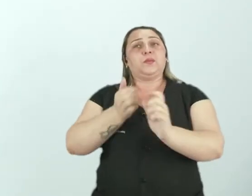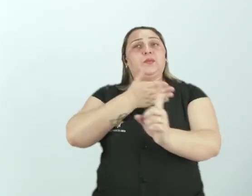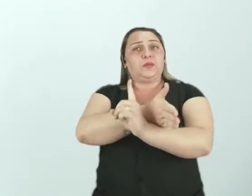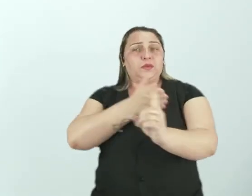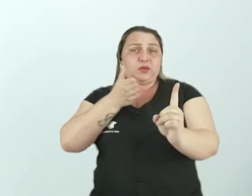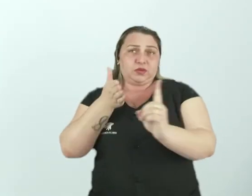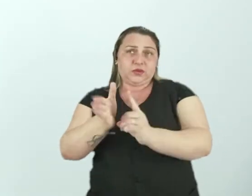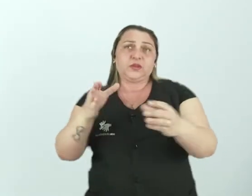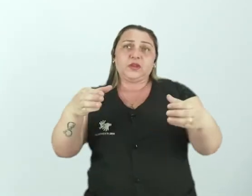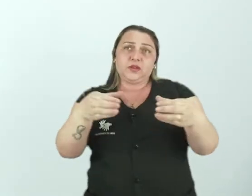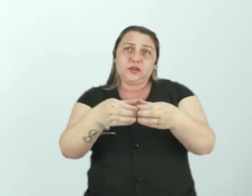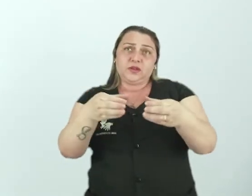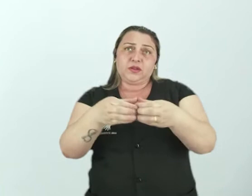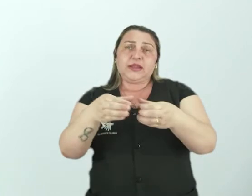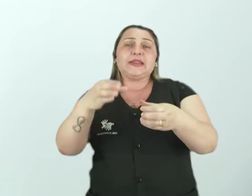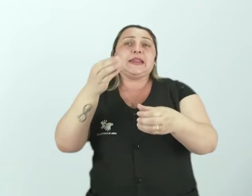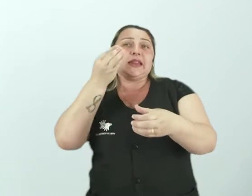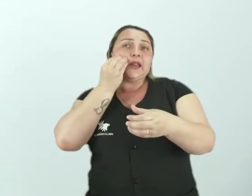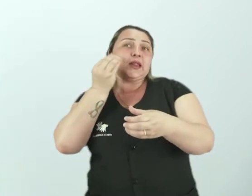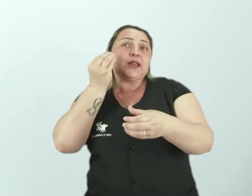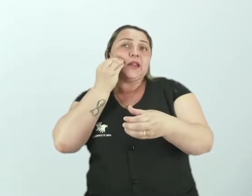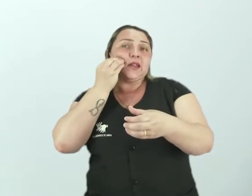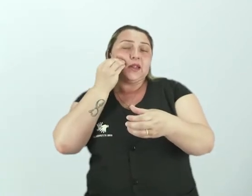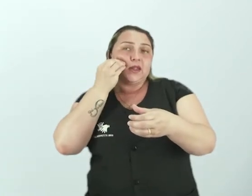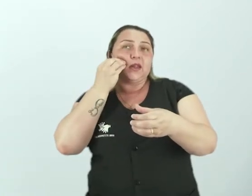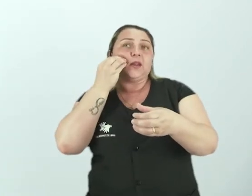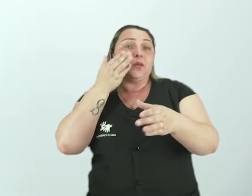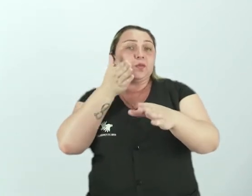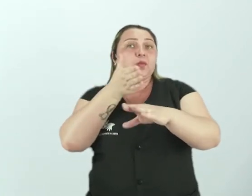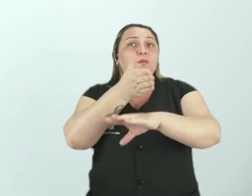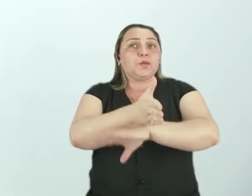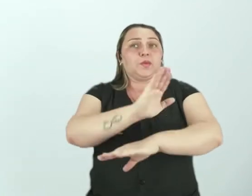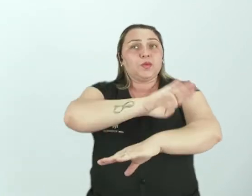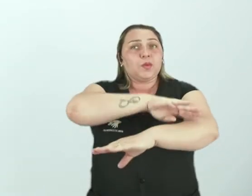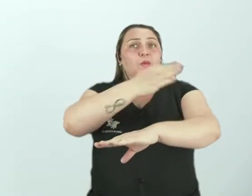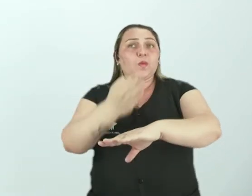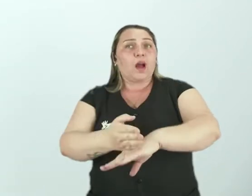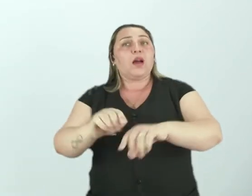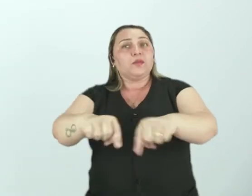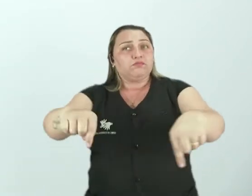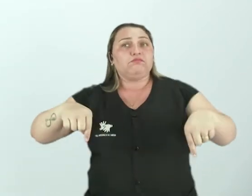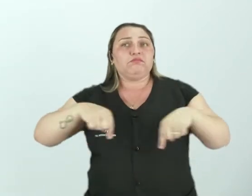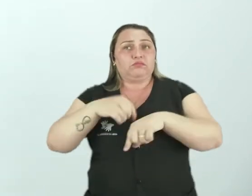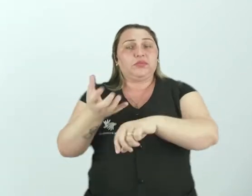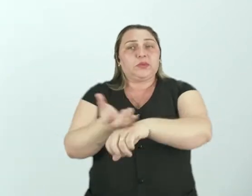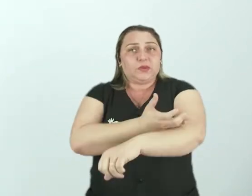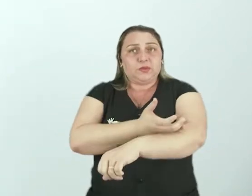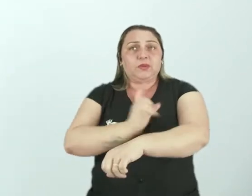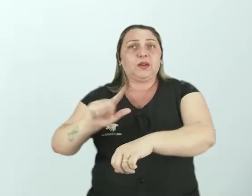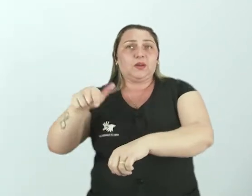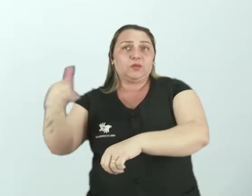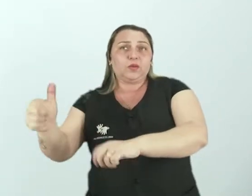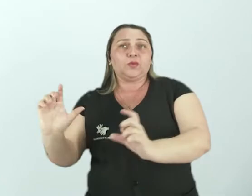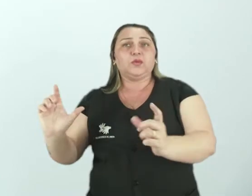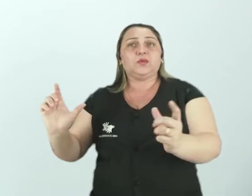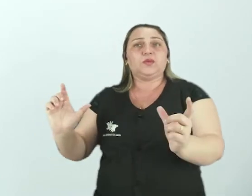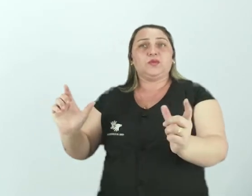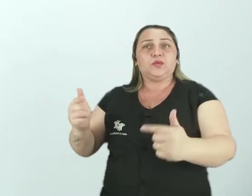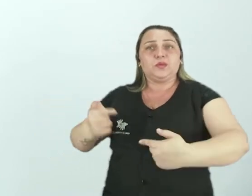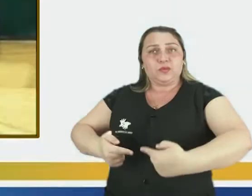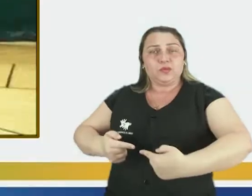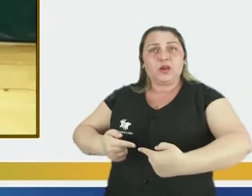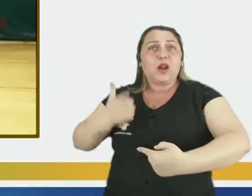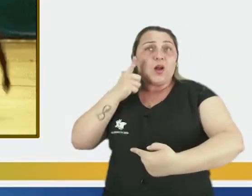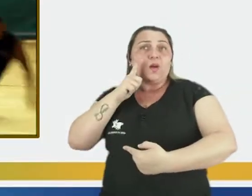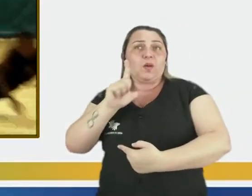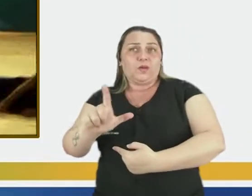que as equipes tentam ocupar o setor de quadra ou campo defendido pelo adversário para marcar